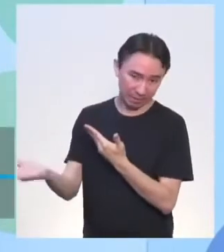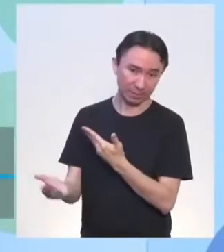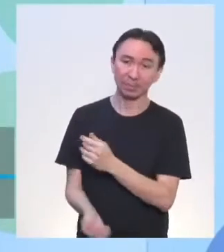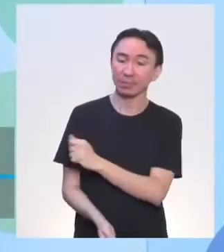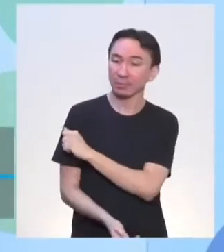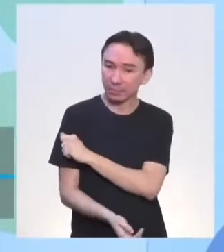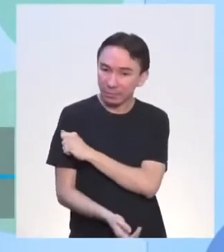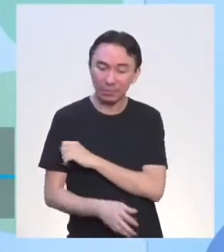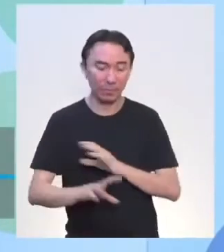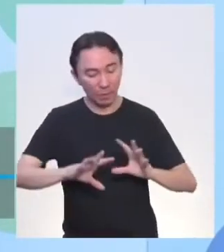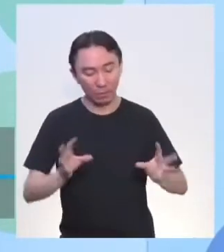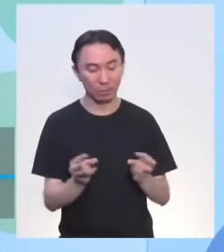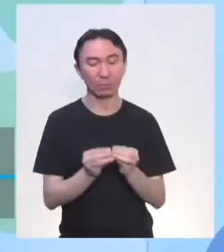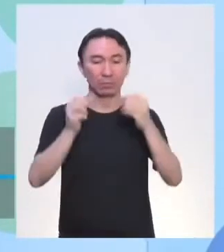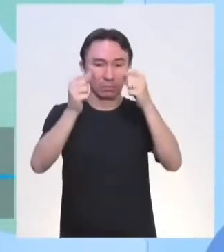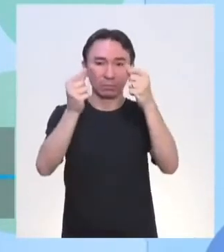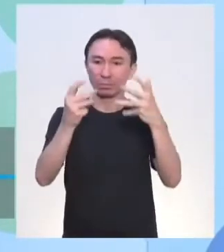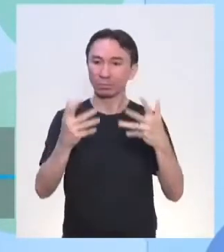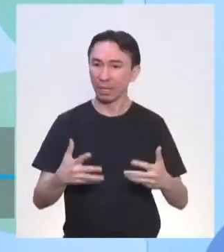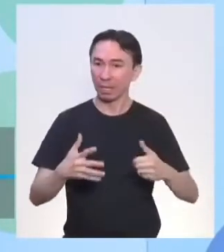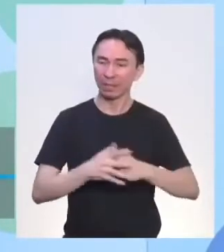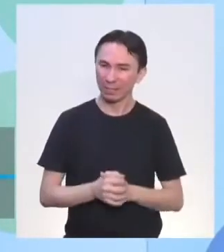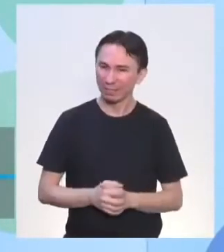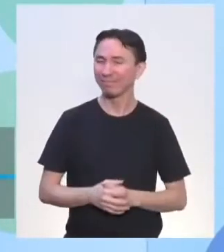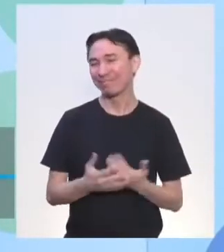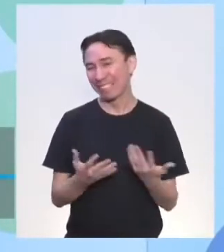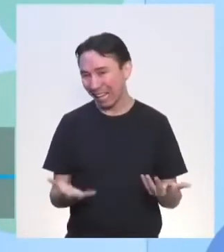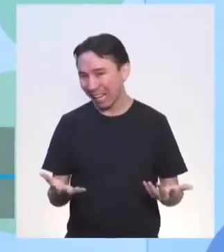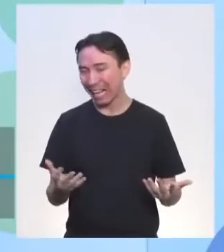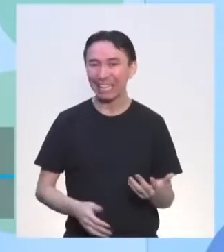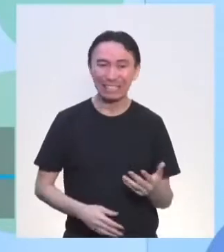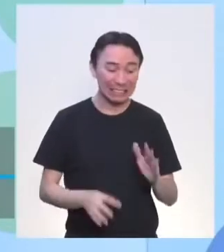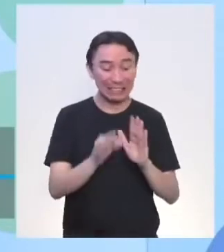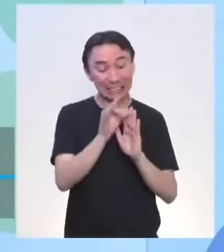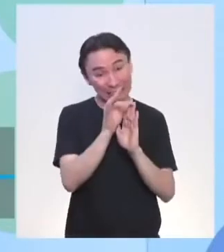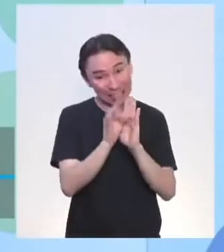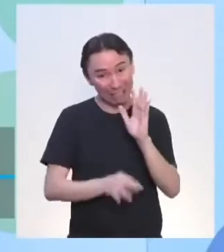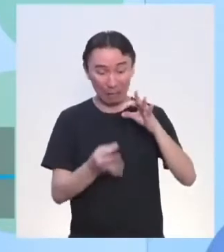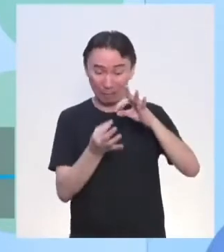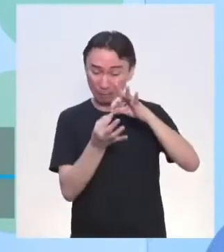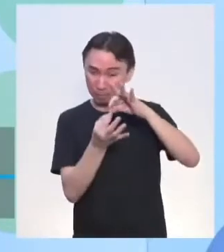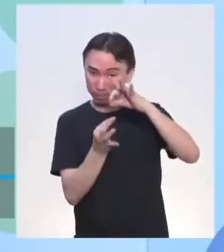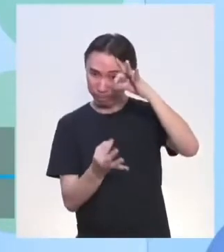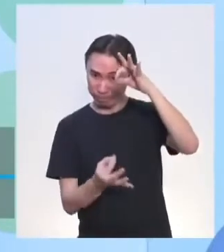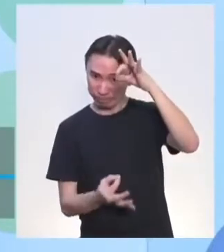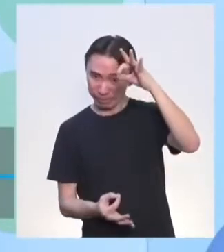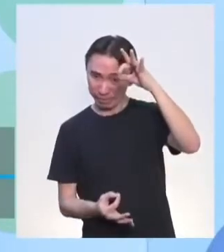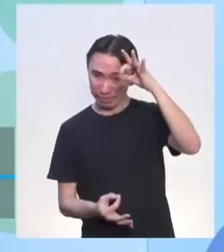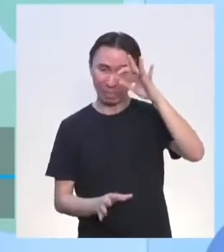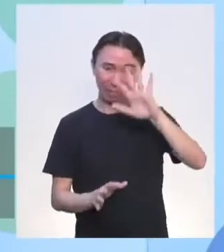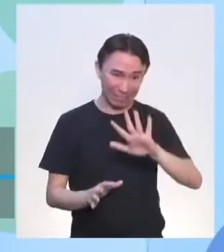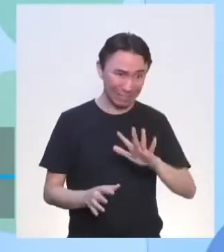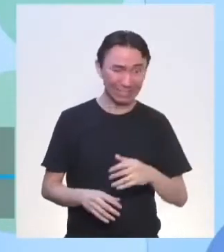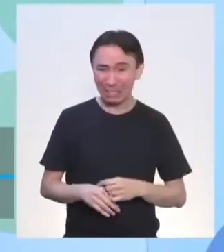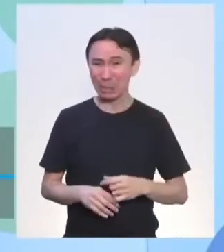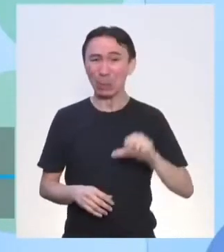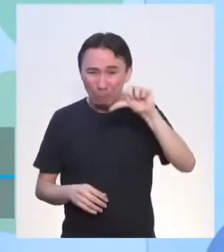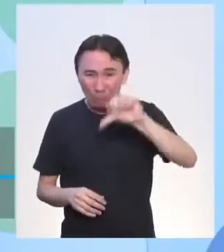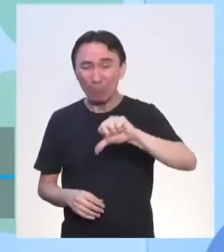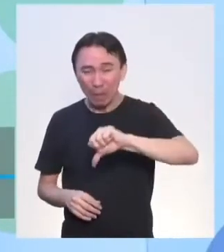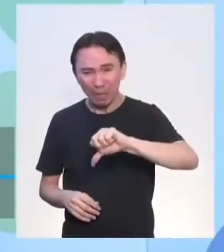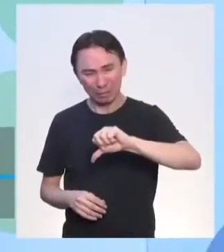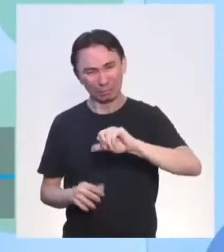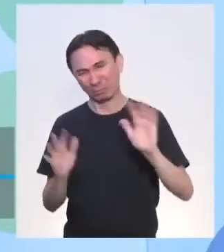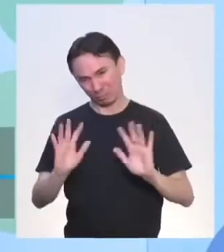são textos muito extensos mesmo, né? E, assim, não é que o texto extenso não seja válido, tá? É muito